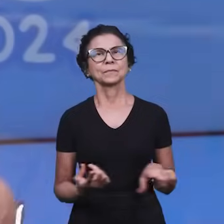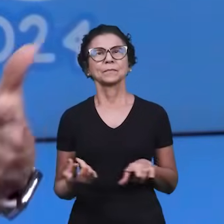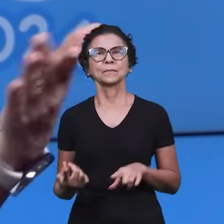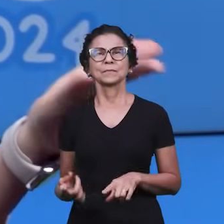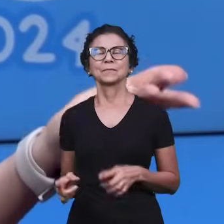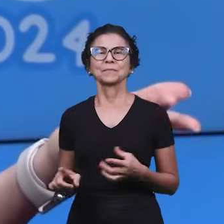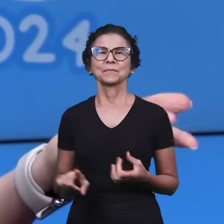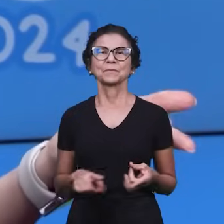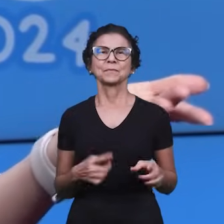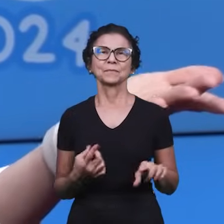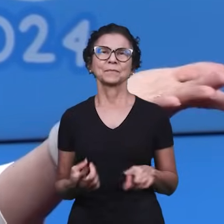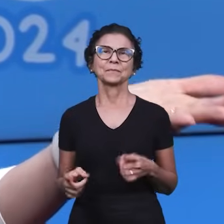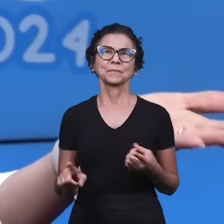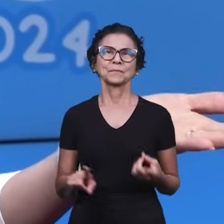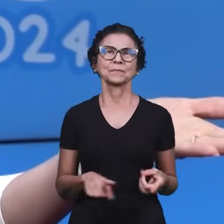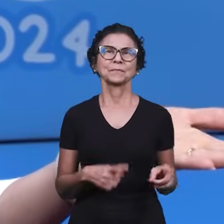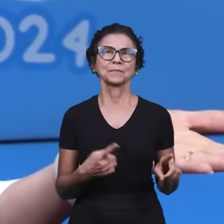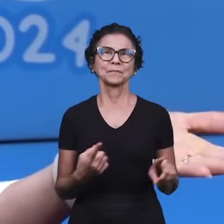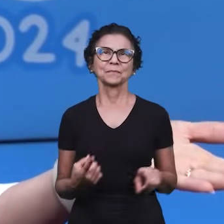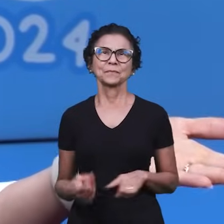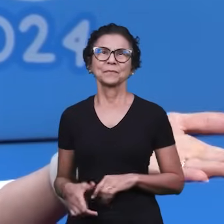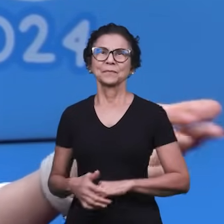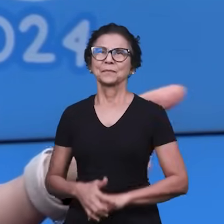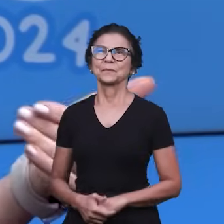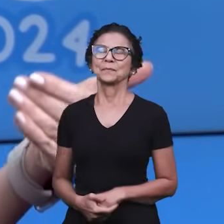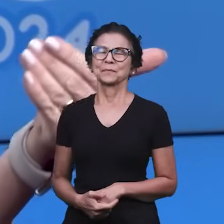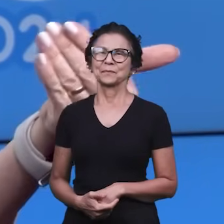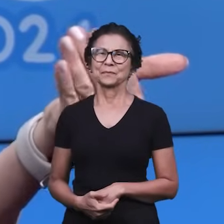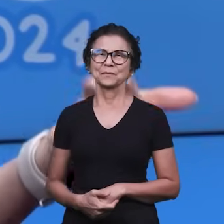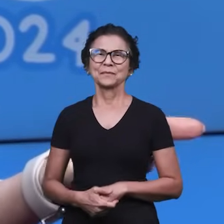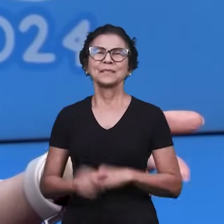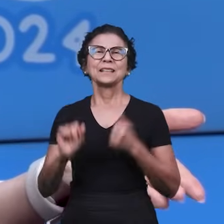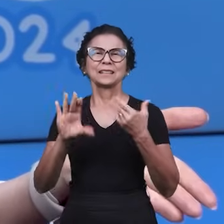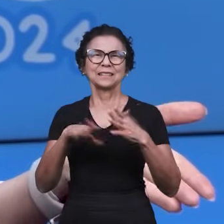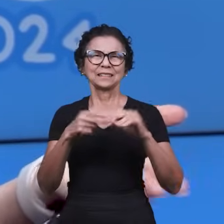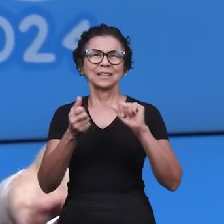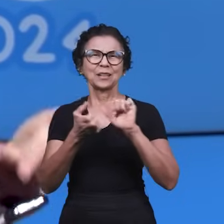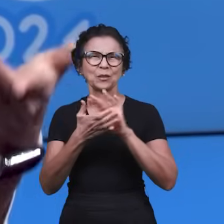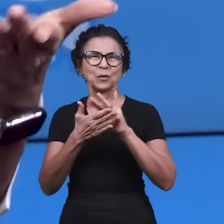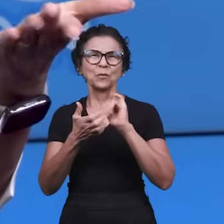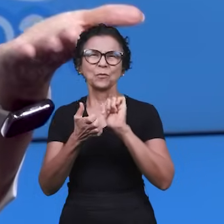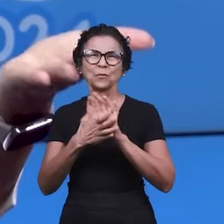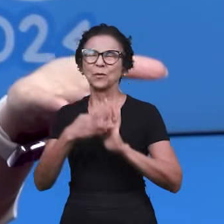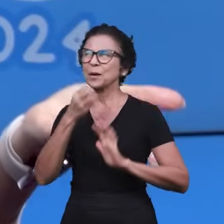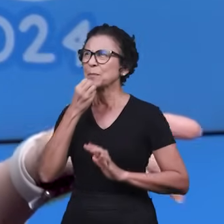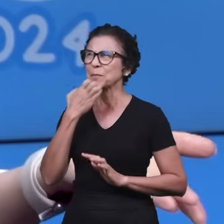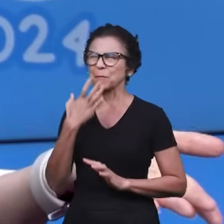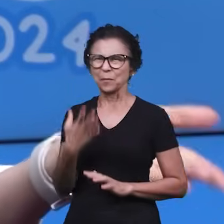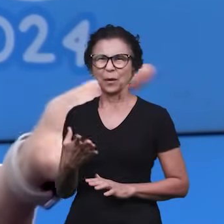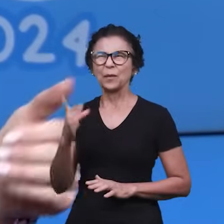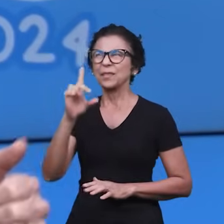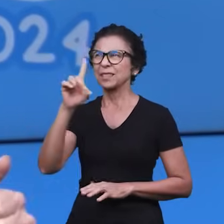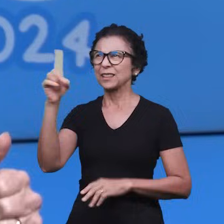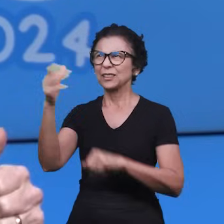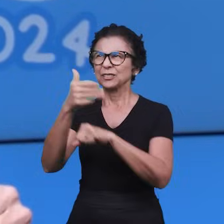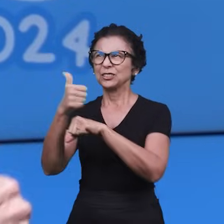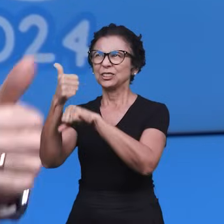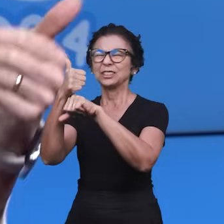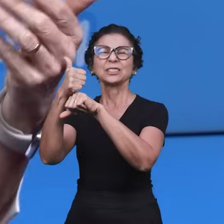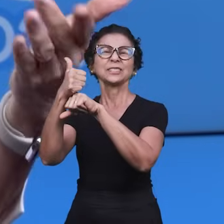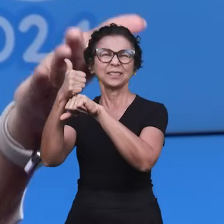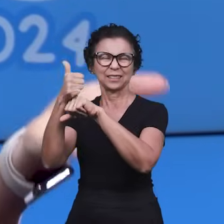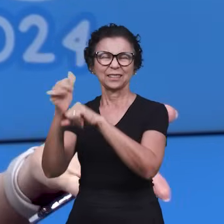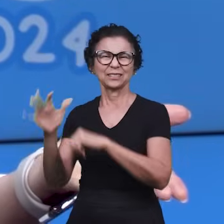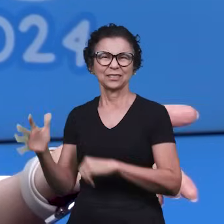Senhor. Como é bom cantar louvores ao Senhor, bendizer o nosso Deus, porque Ele é digno de toda adoração.